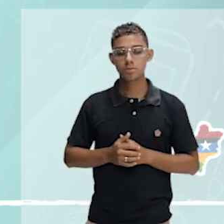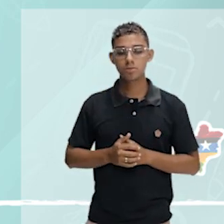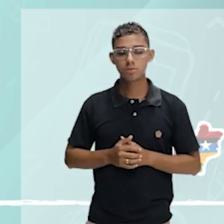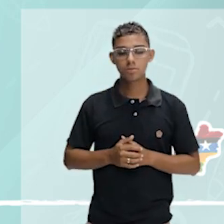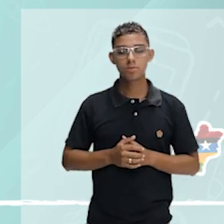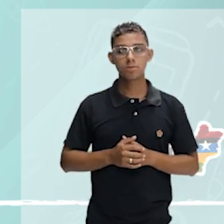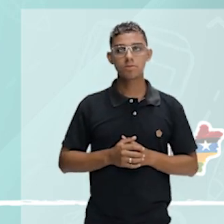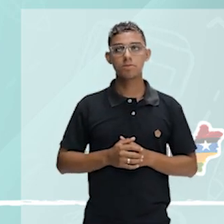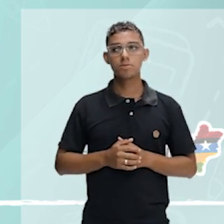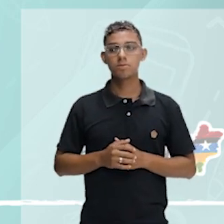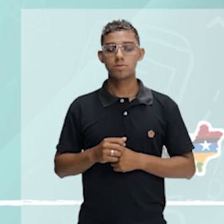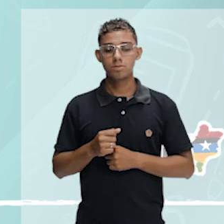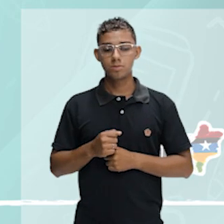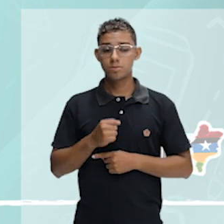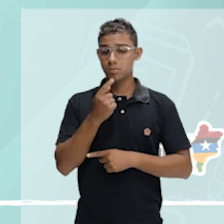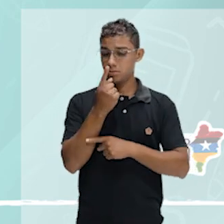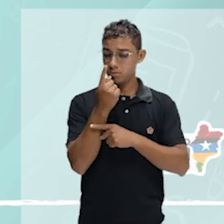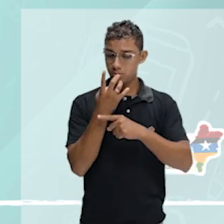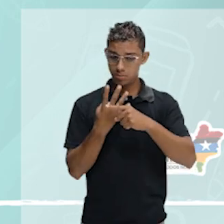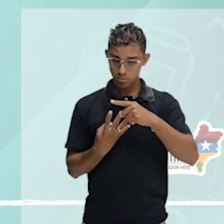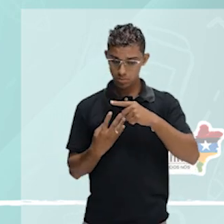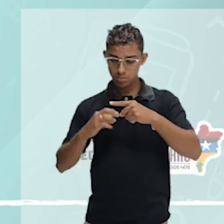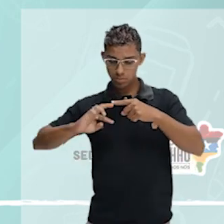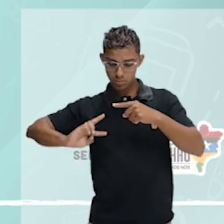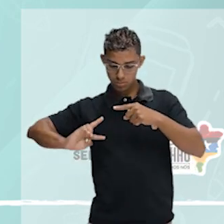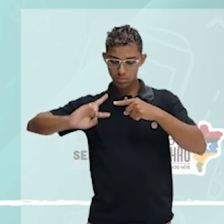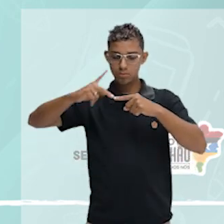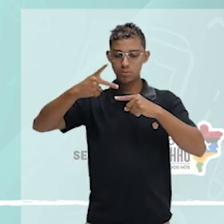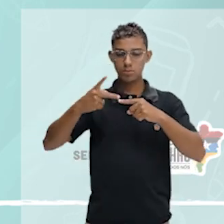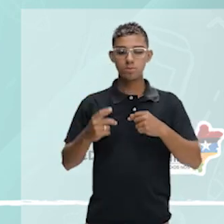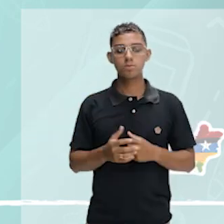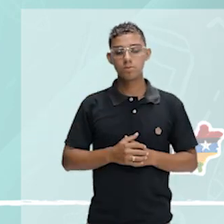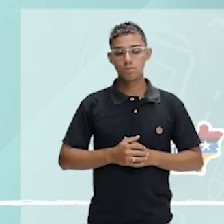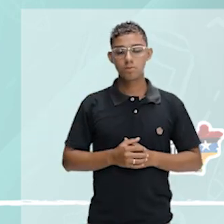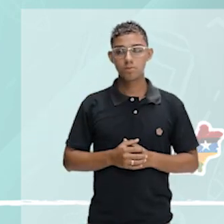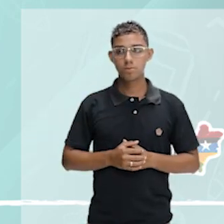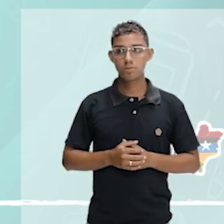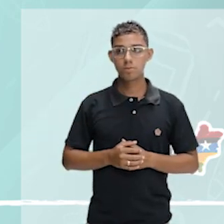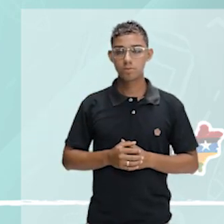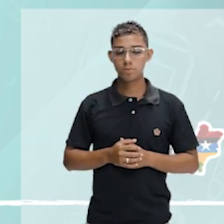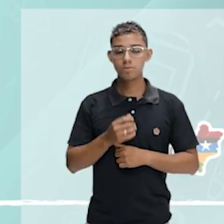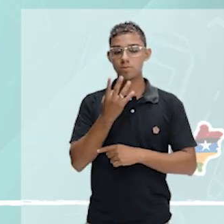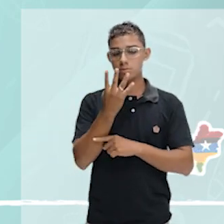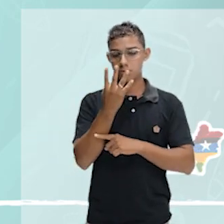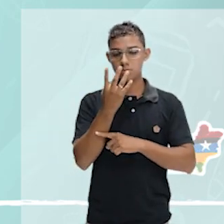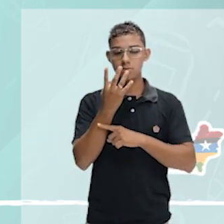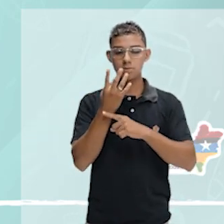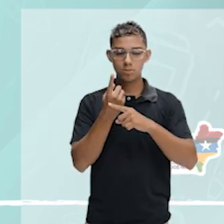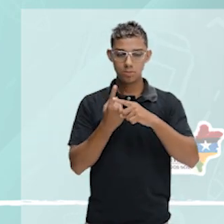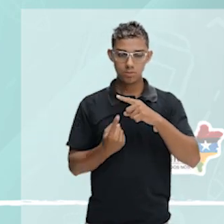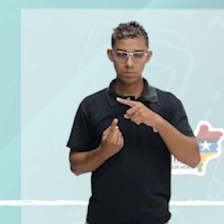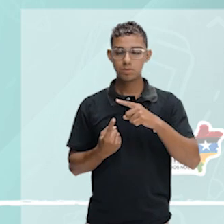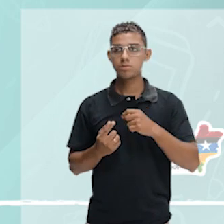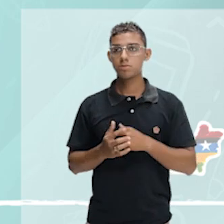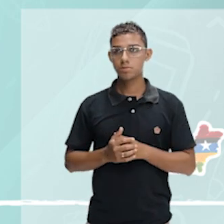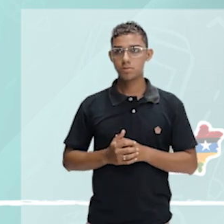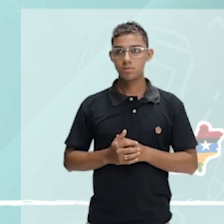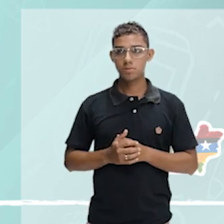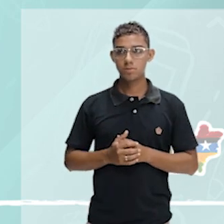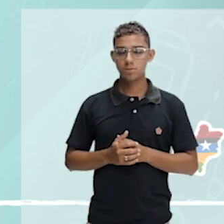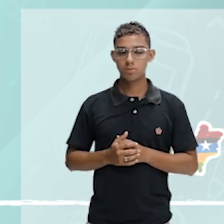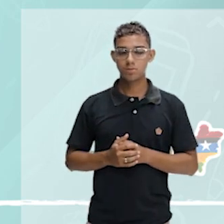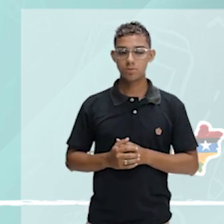negativo no expoente o comando é inverte a base se era um quarto vai ficar quatro sobre um que é o próprio quatro quatro